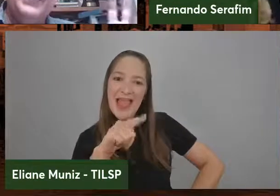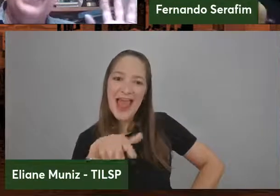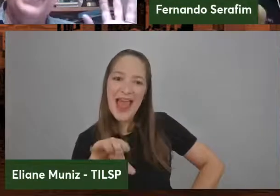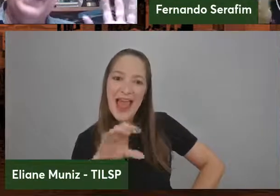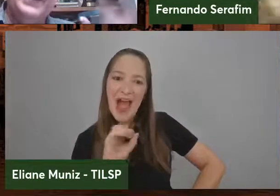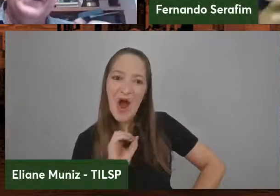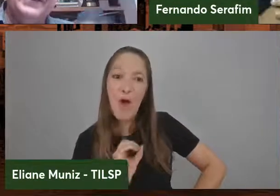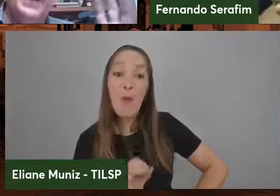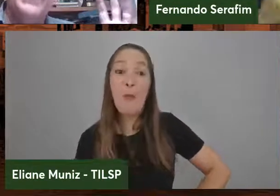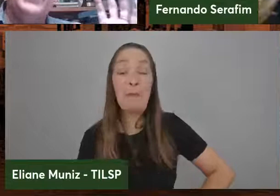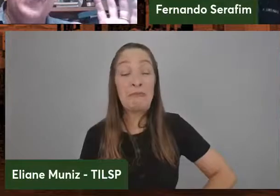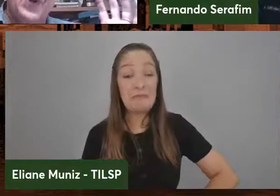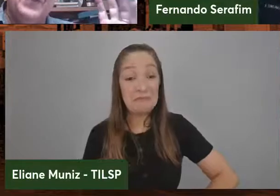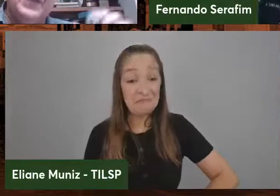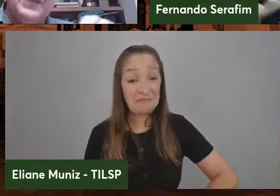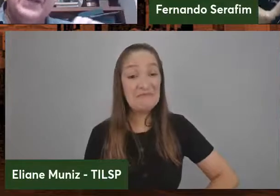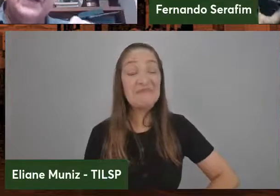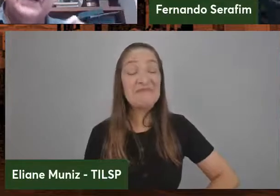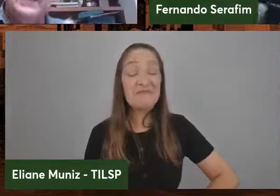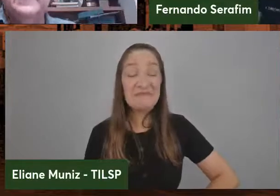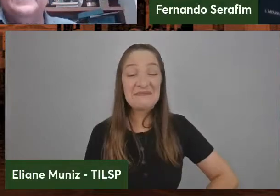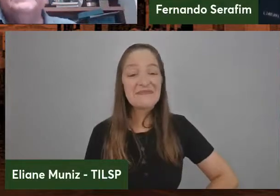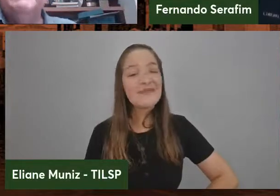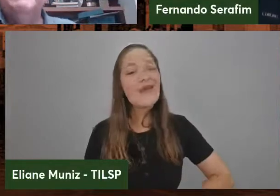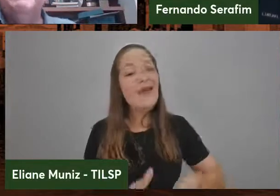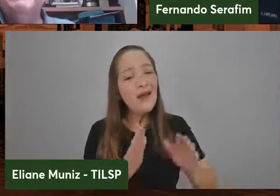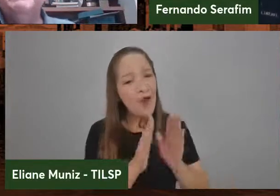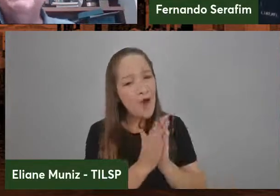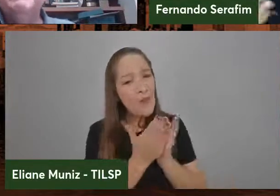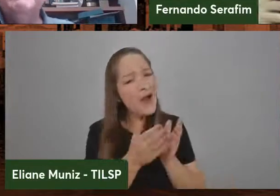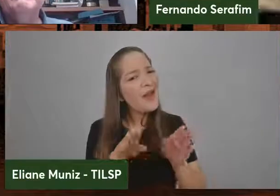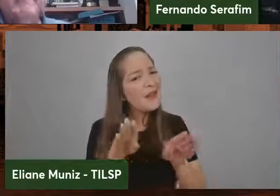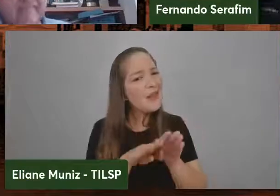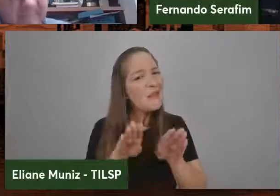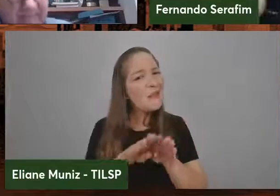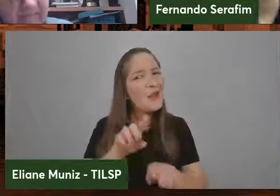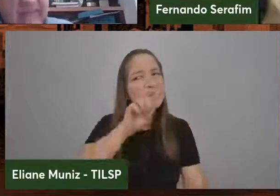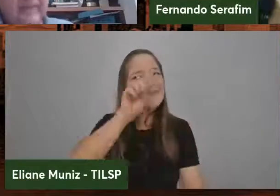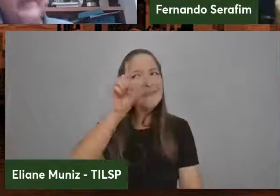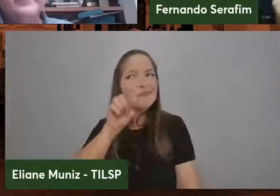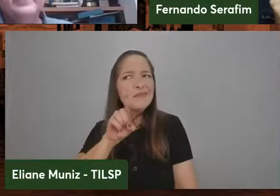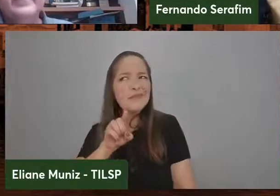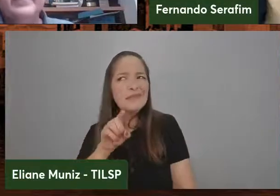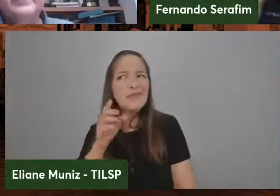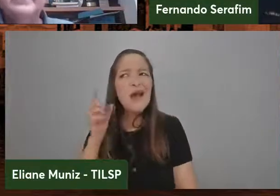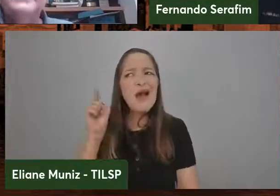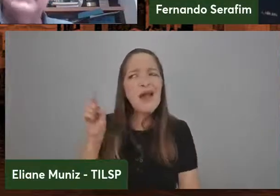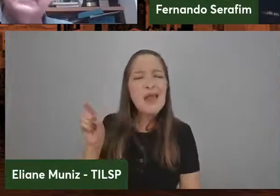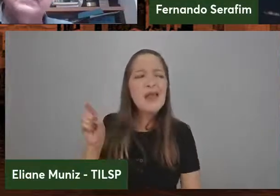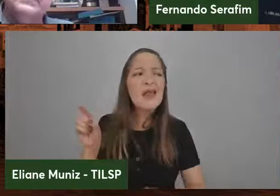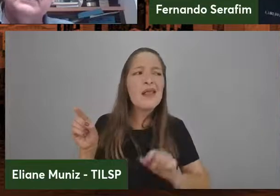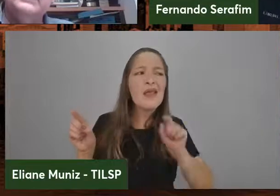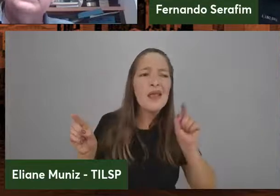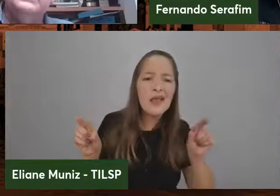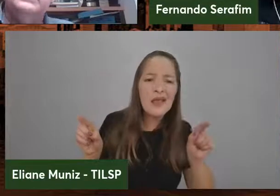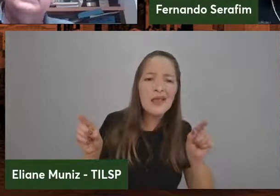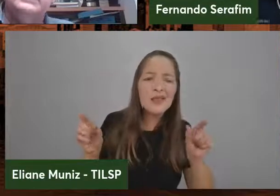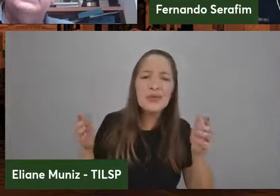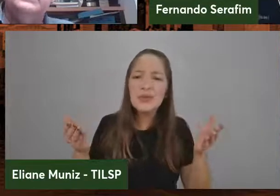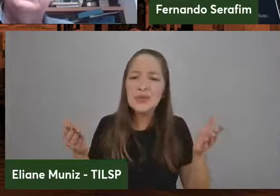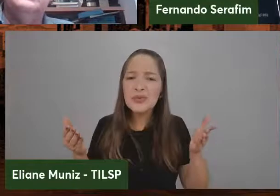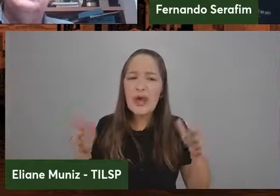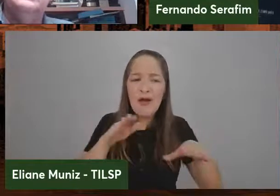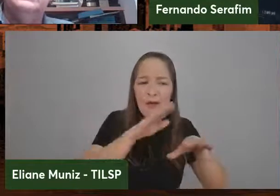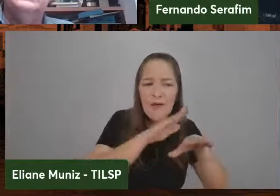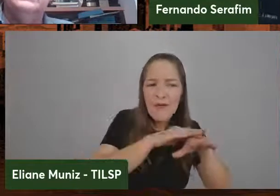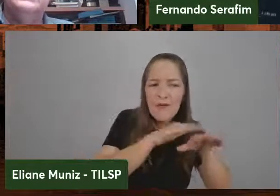Uhum. E uma obra que também fica nessa ambiguidade, né? Já que a gente falou, né? E no final das contas, fez de